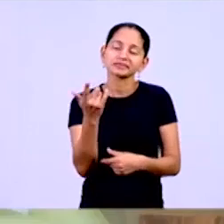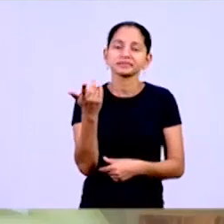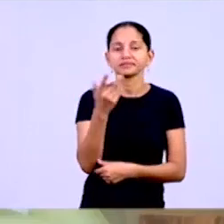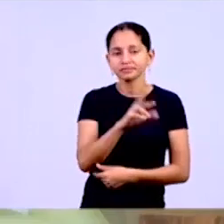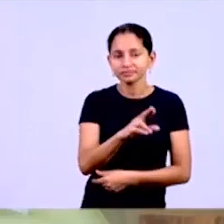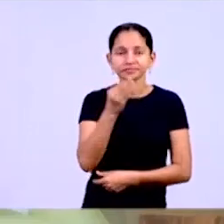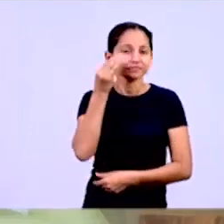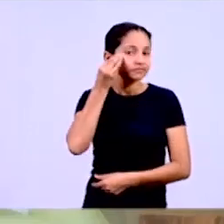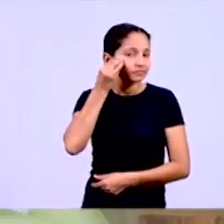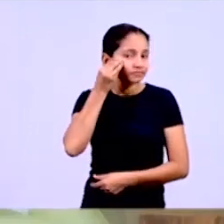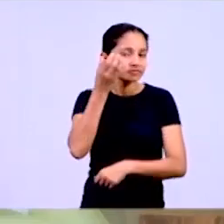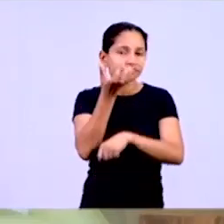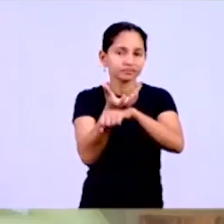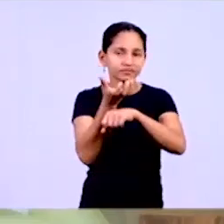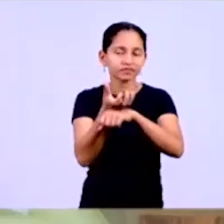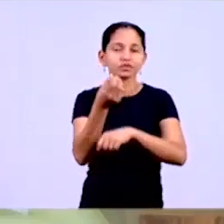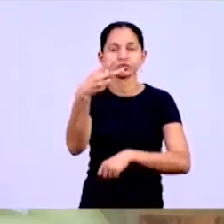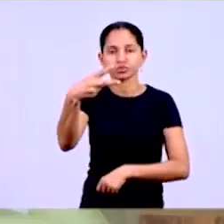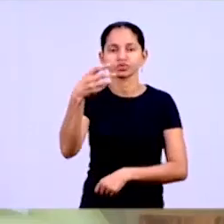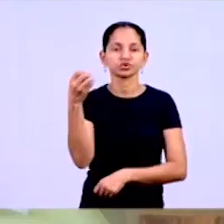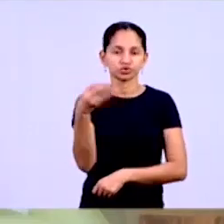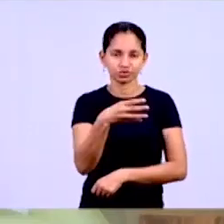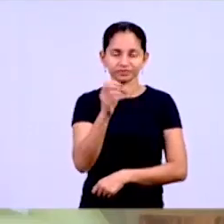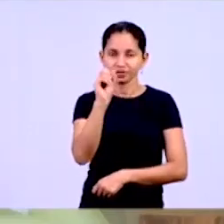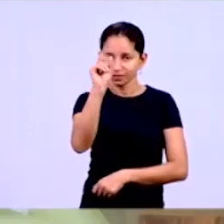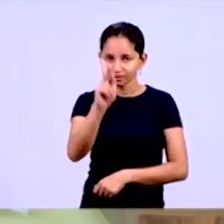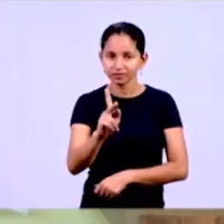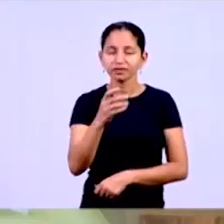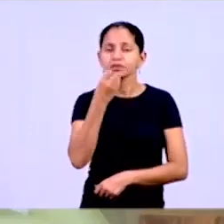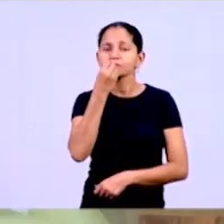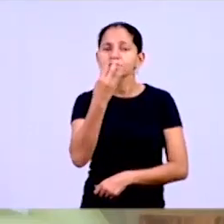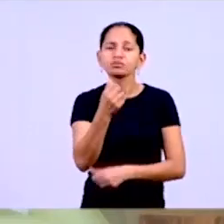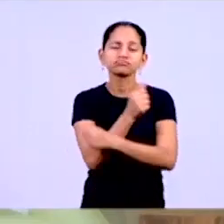outras novas disciplinas com novos professores.